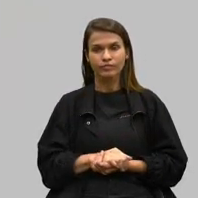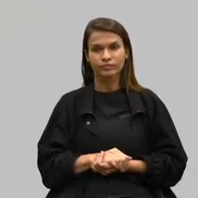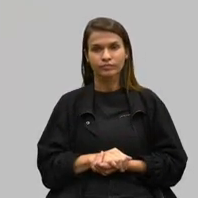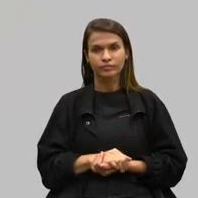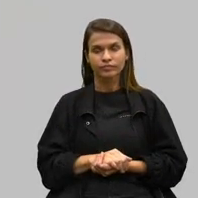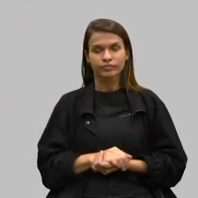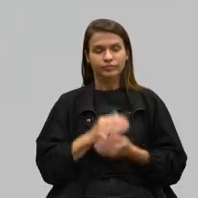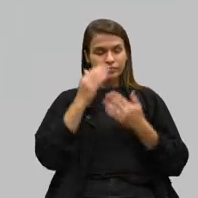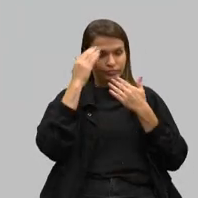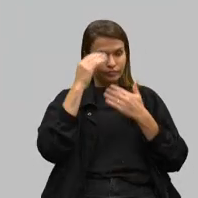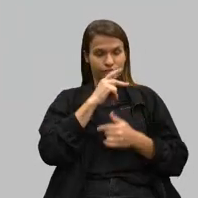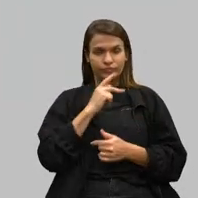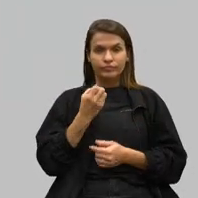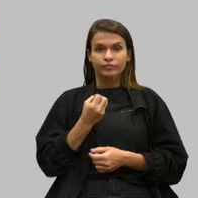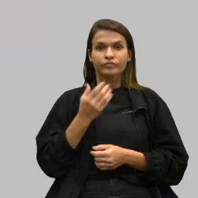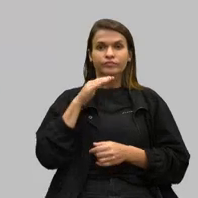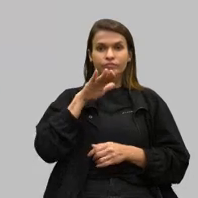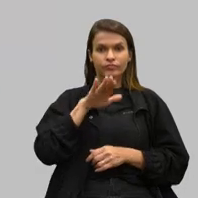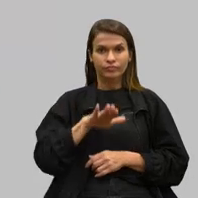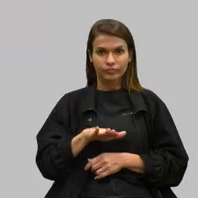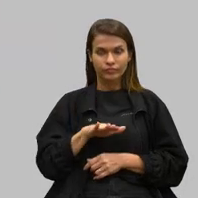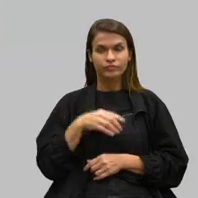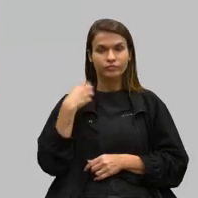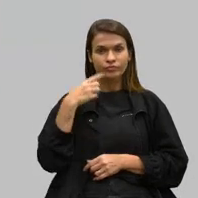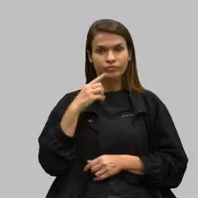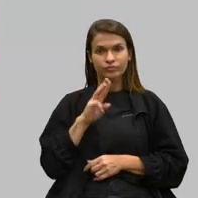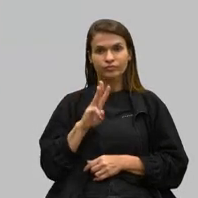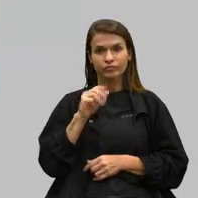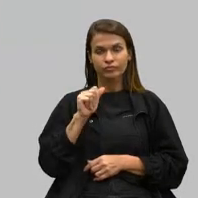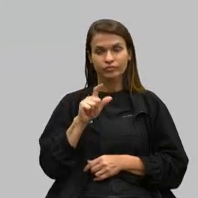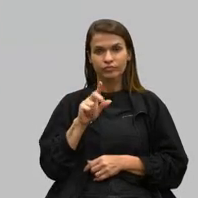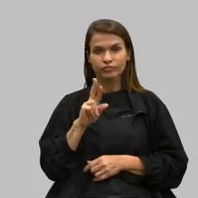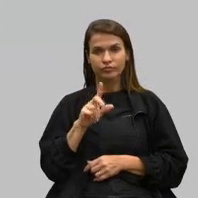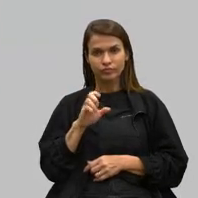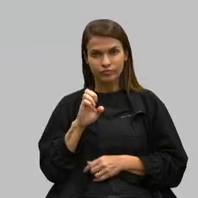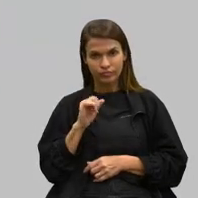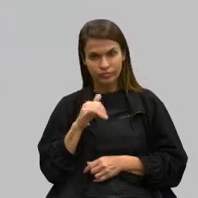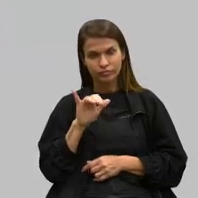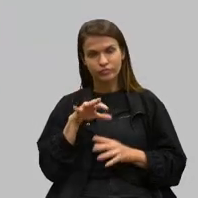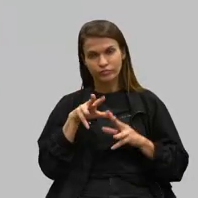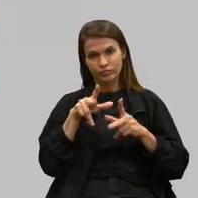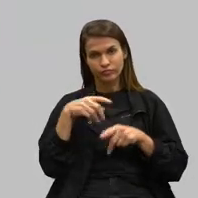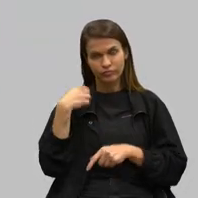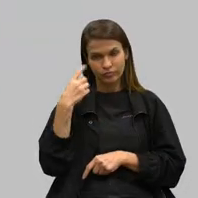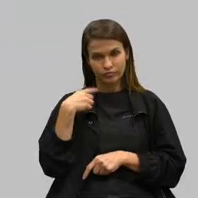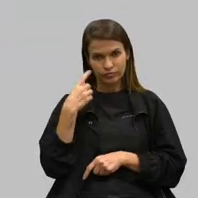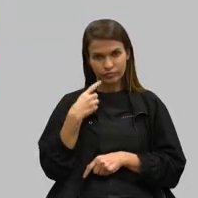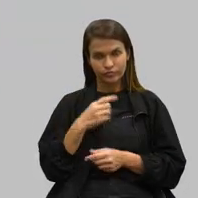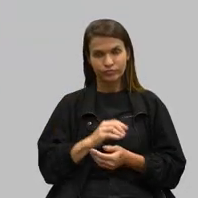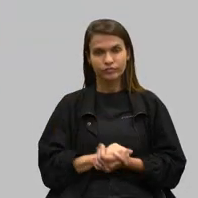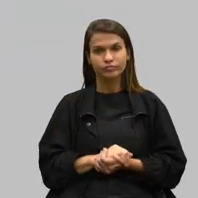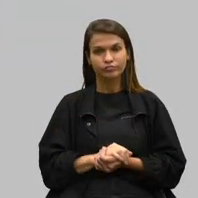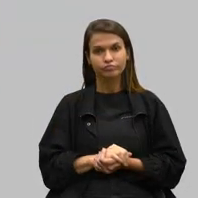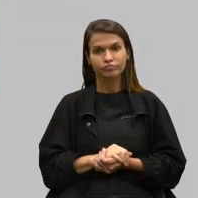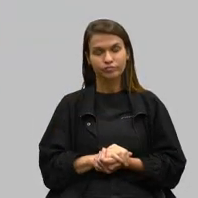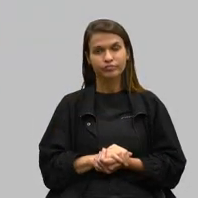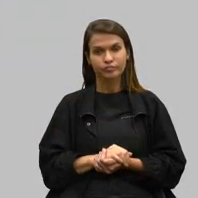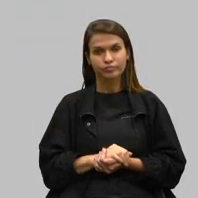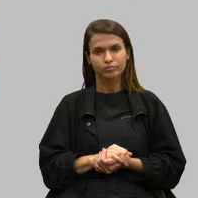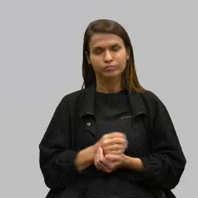Obrigado, presidente. Boa tarde, deputado Arlen, colegas, deputados e deputadas. Sempre muito bem